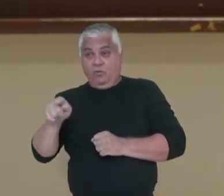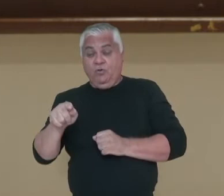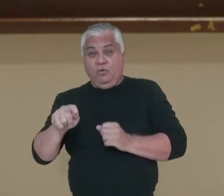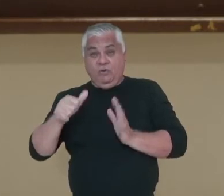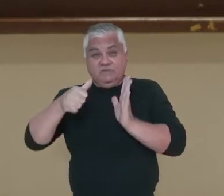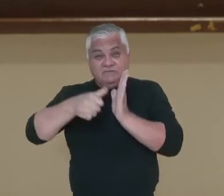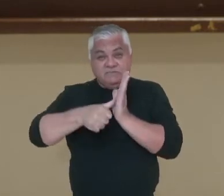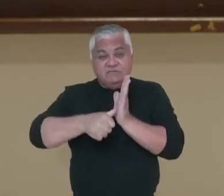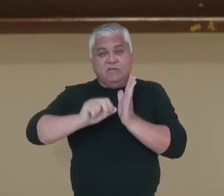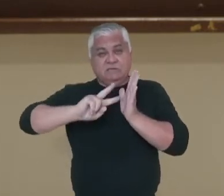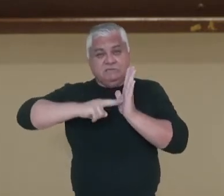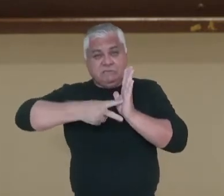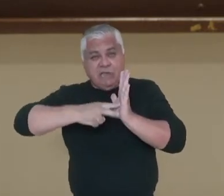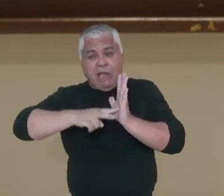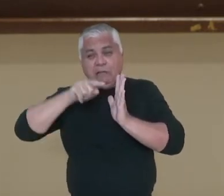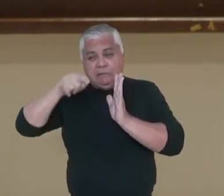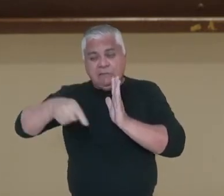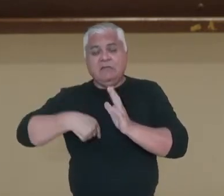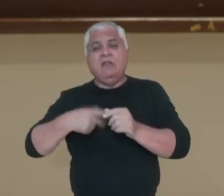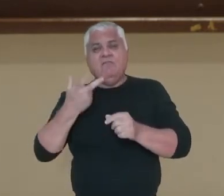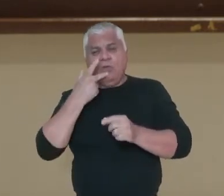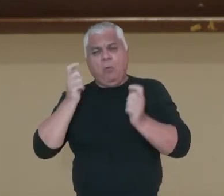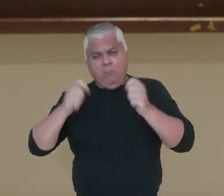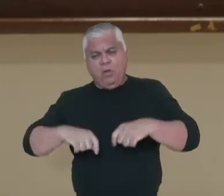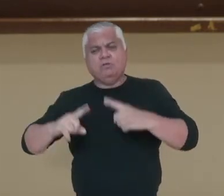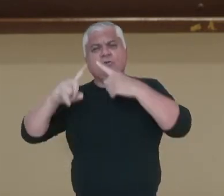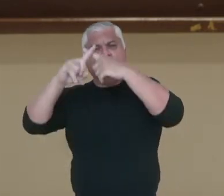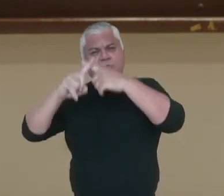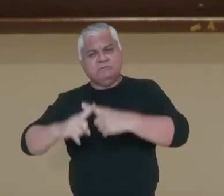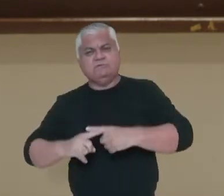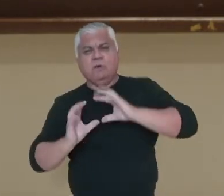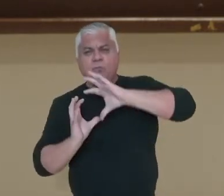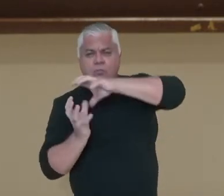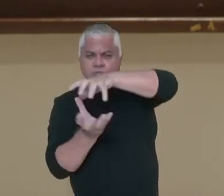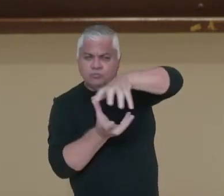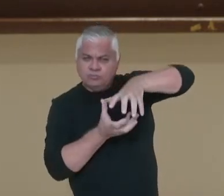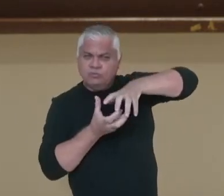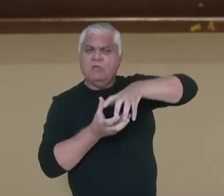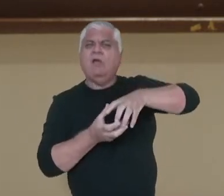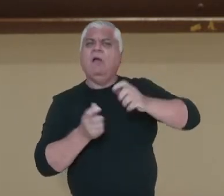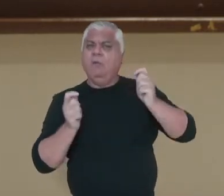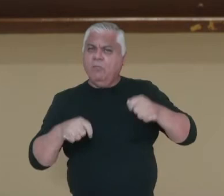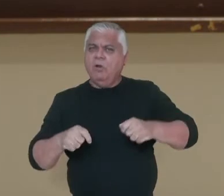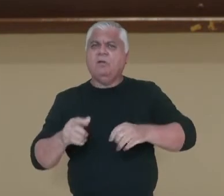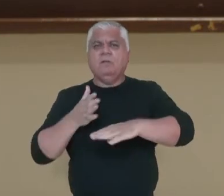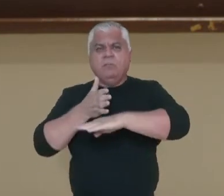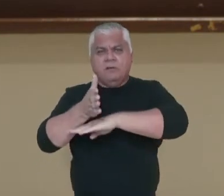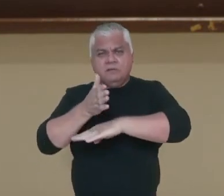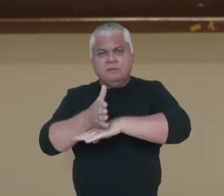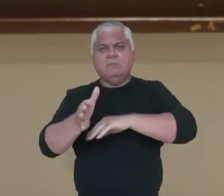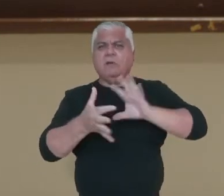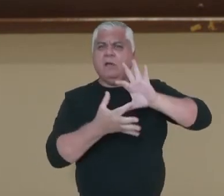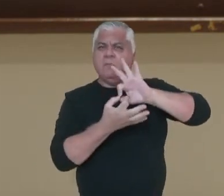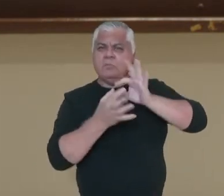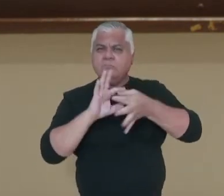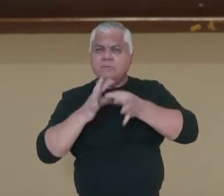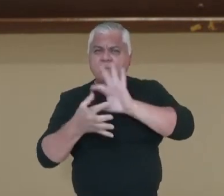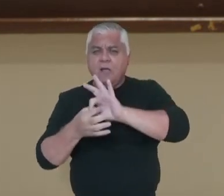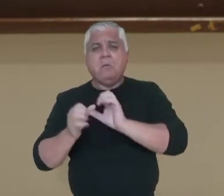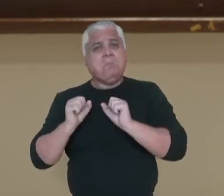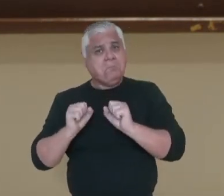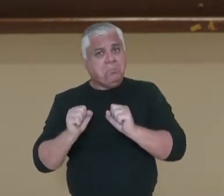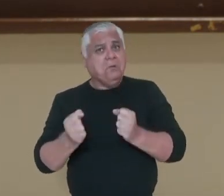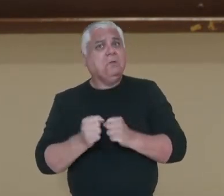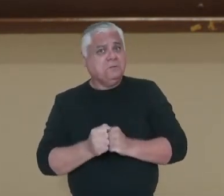possa, no futuro, talvez, ter competições mundiais e, quem sabe, até participação em programas olímpicos. Então, a ginástica ela é